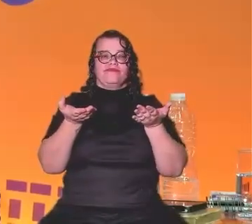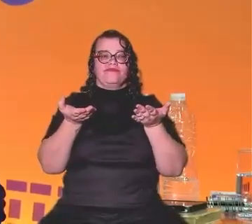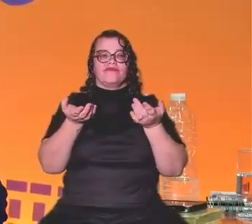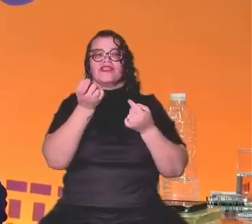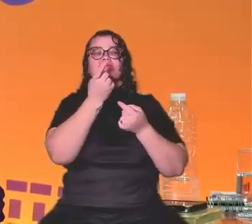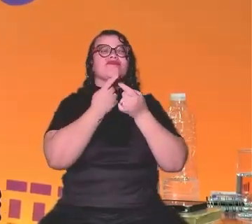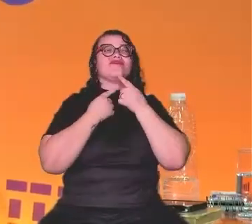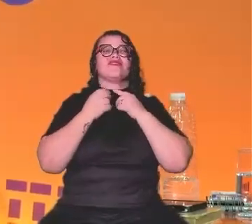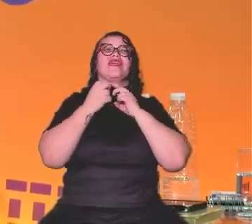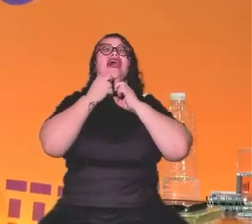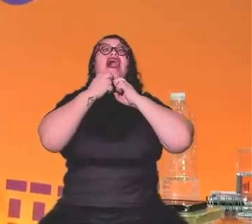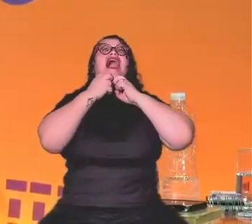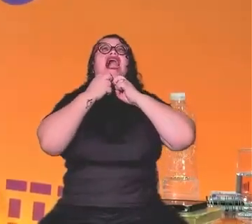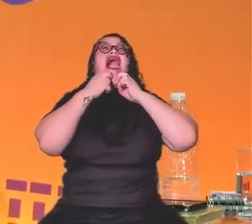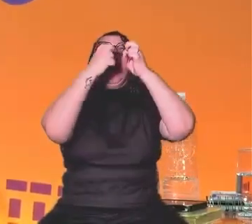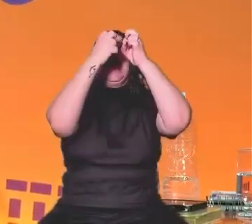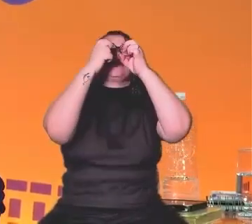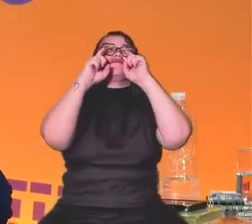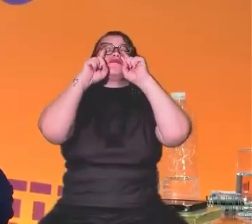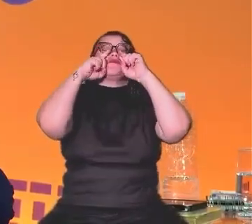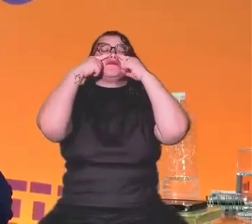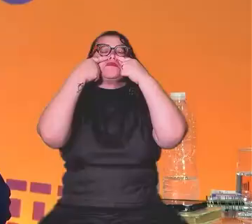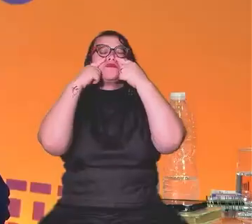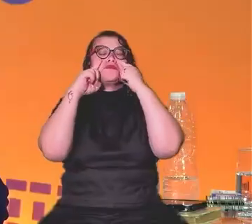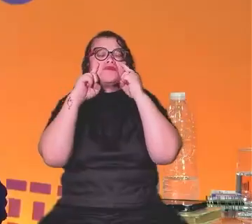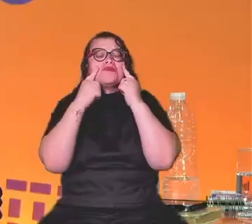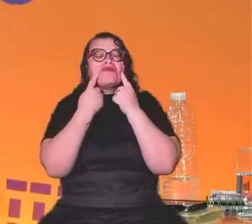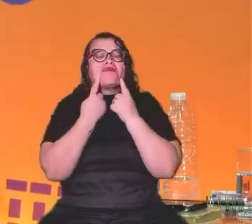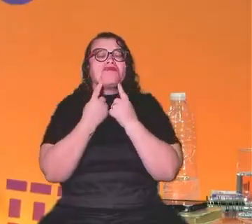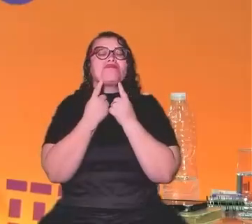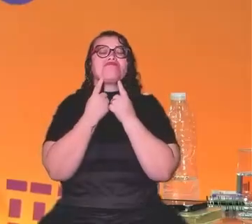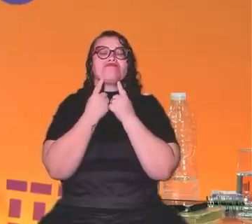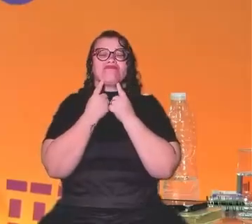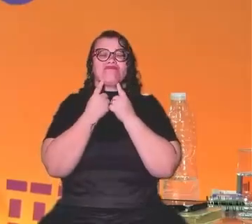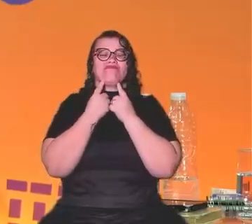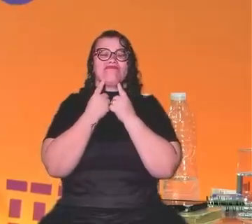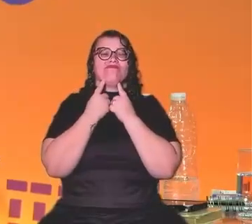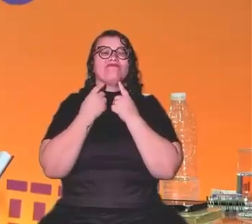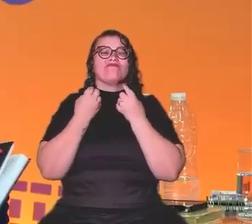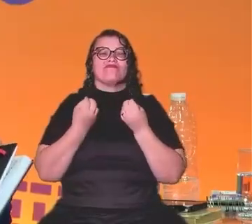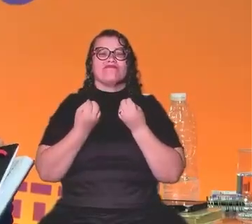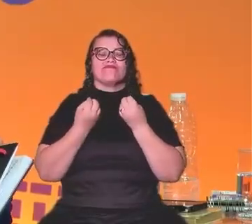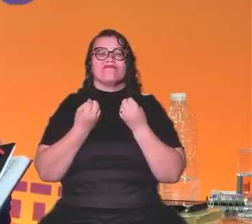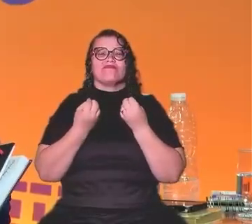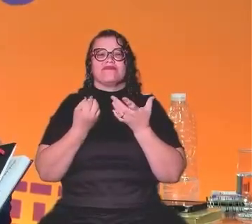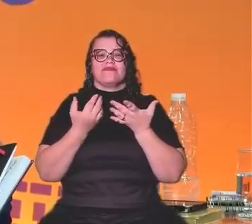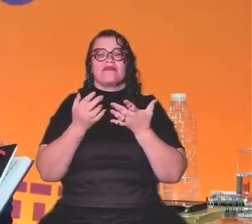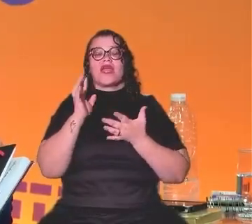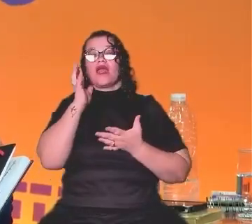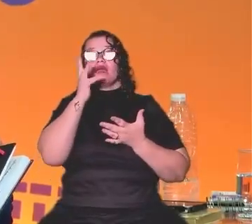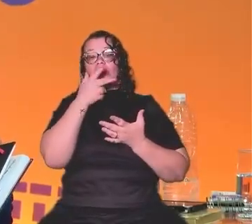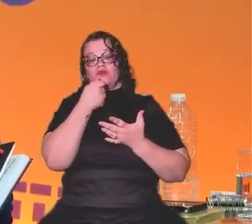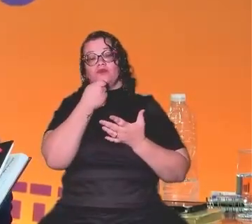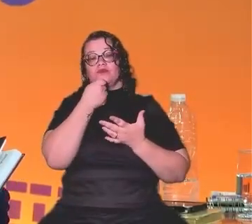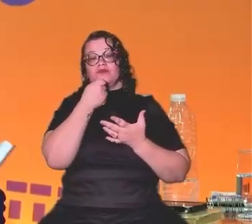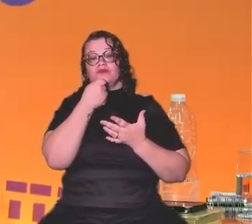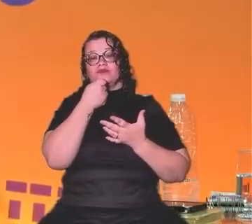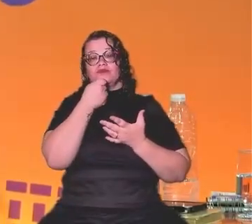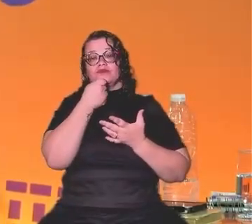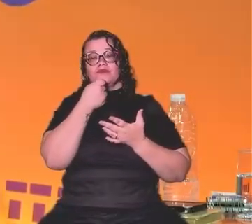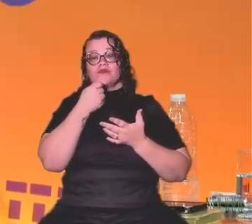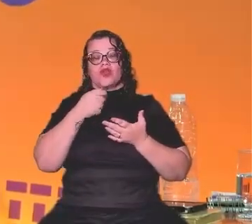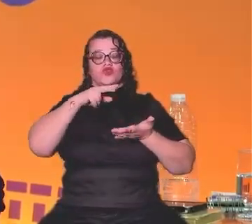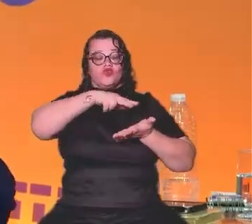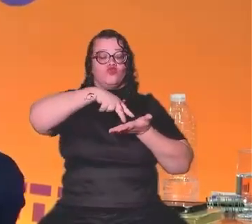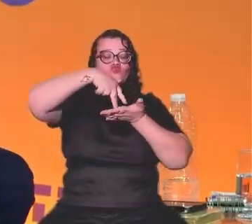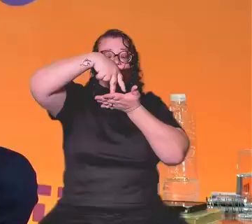Dá vontade de gritar, dá vontade de chorar. Mas aí eu acho que é o que a gente traz